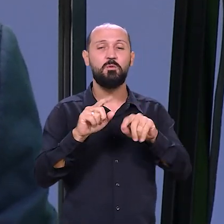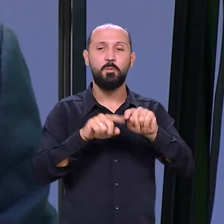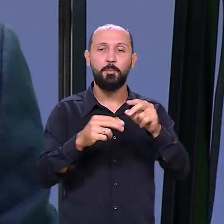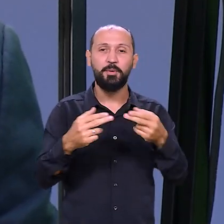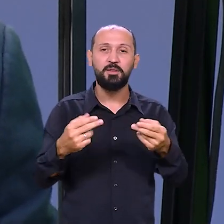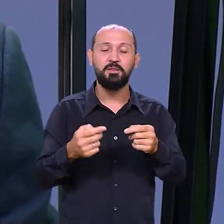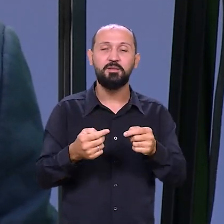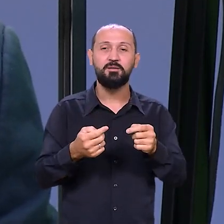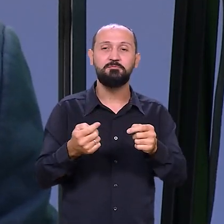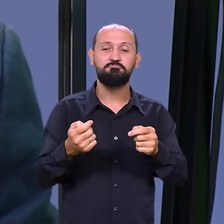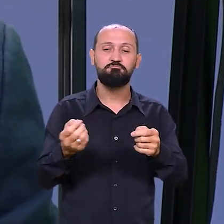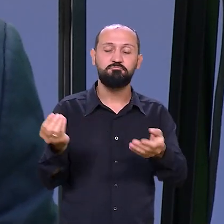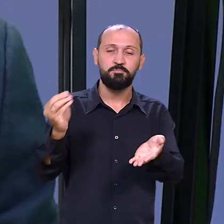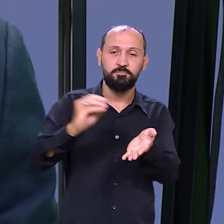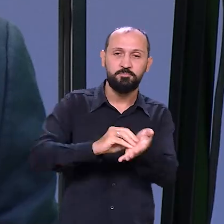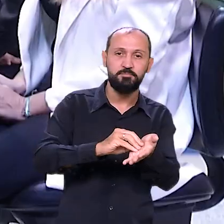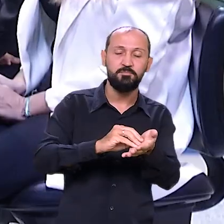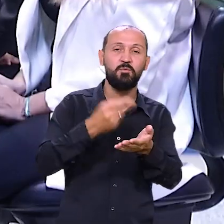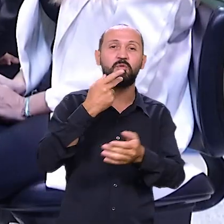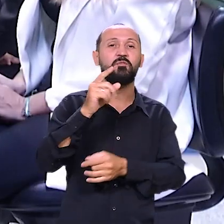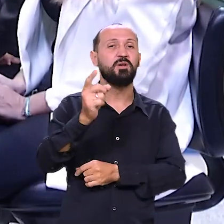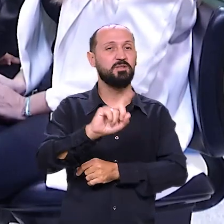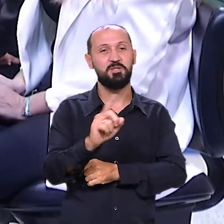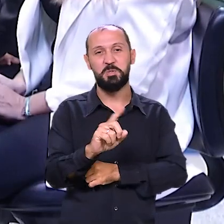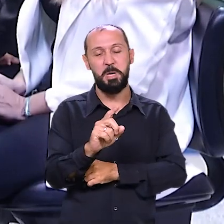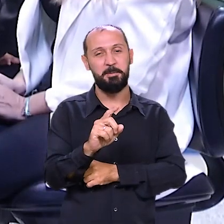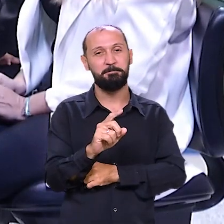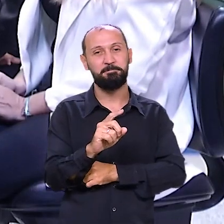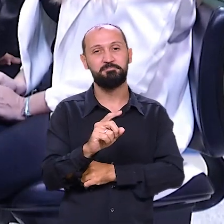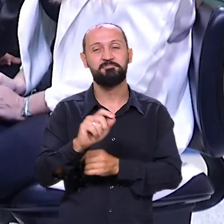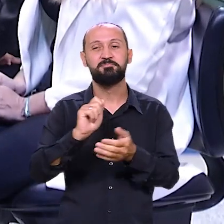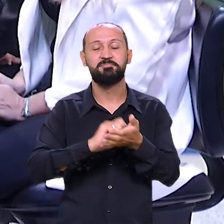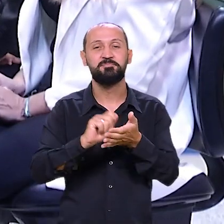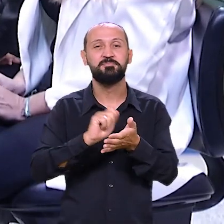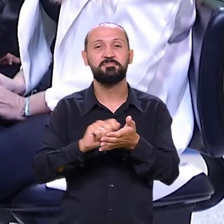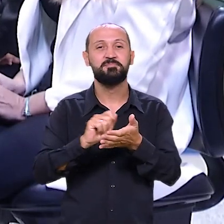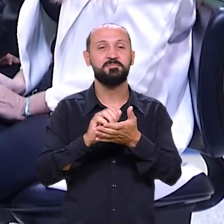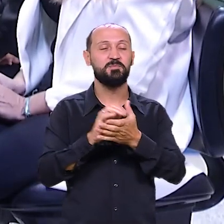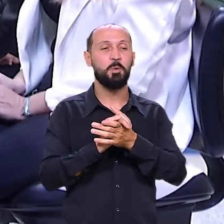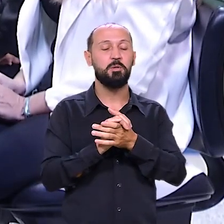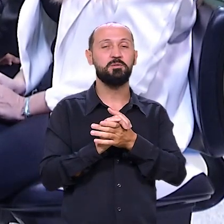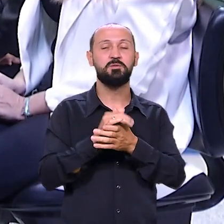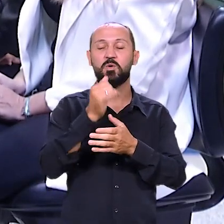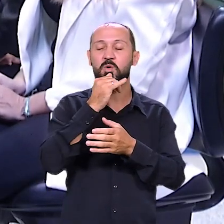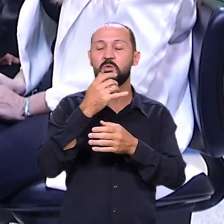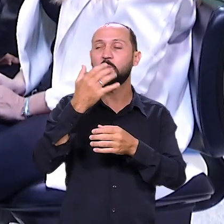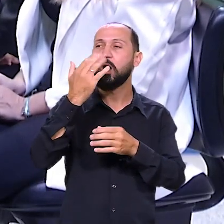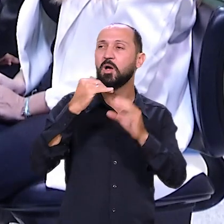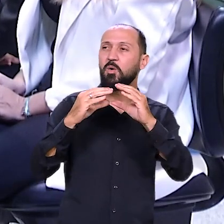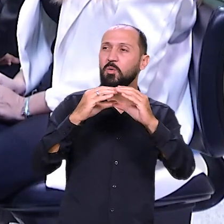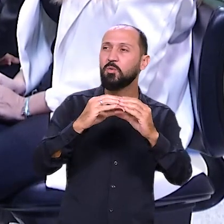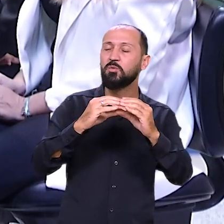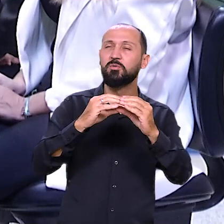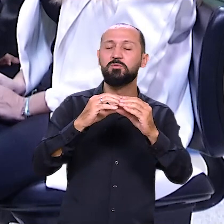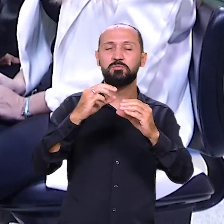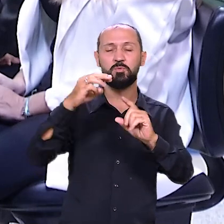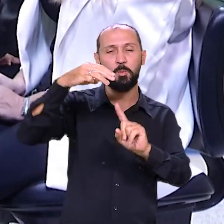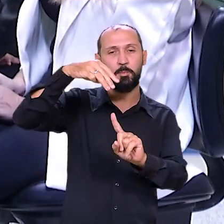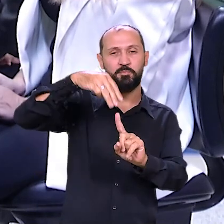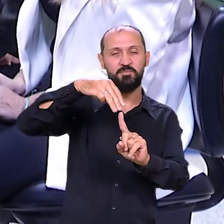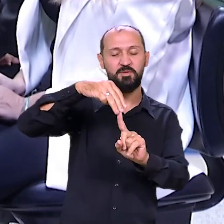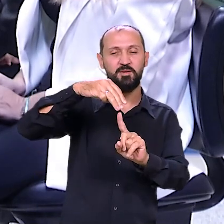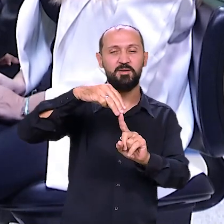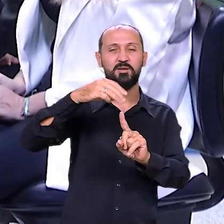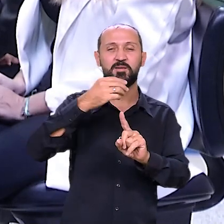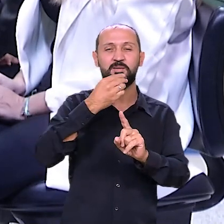produto no cardápio lá e não fala que não é o produto, escreve lá, põe um lanche, por exemplo, do McDonald's, que ele fala que